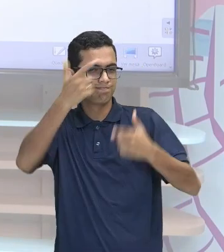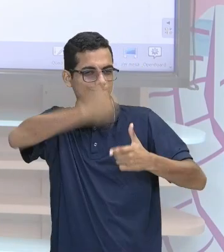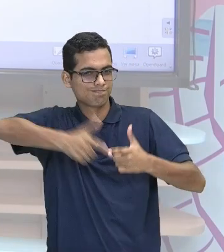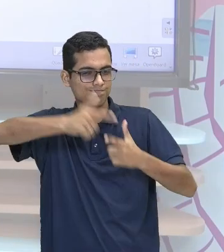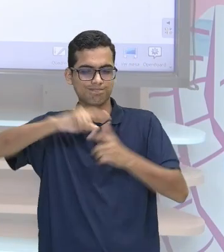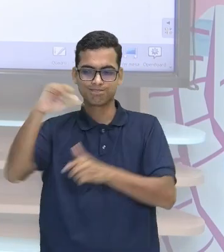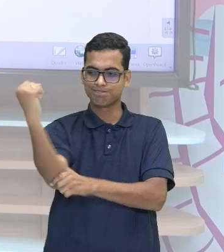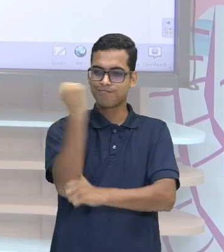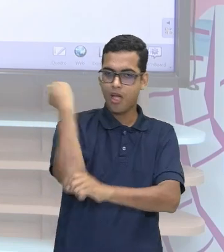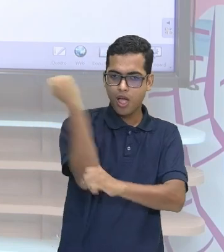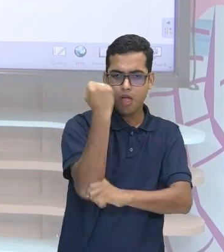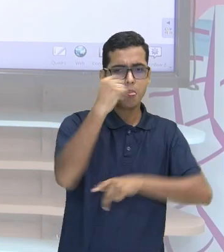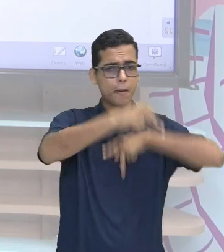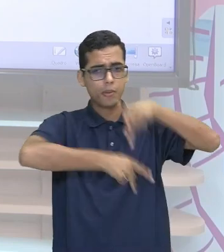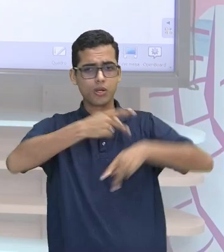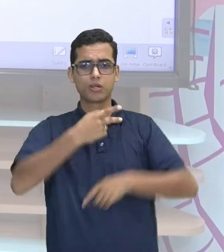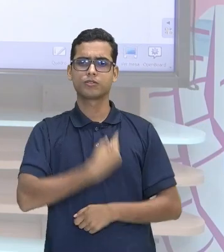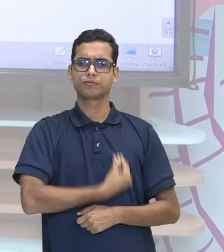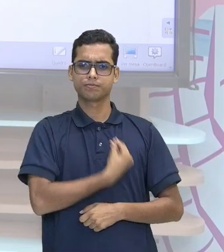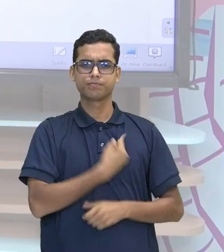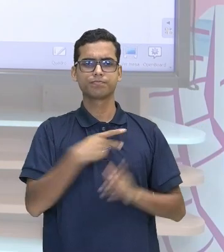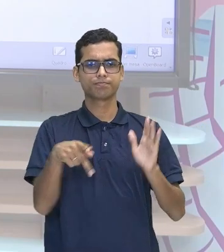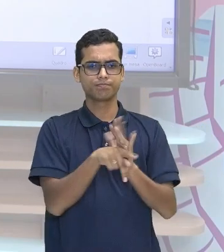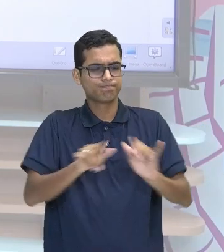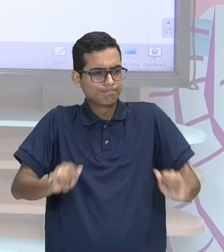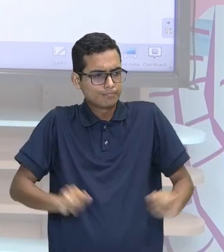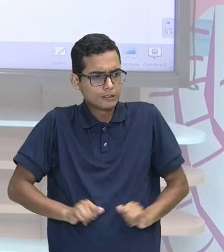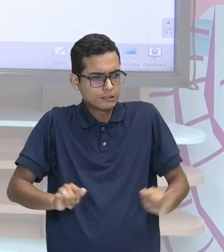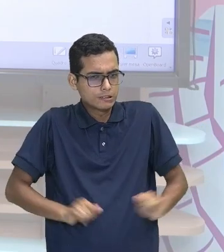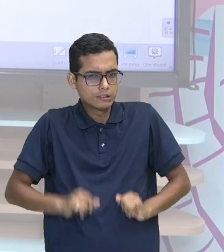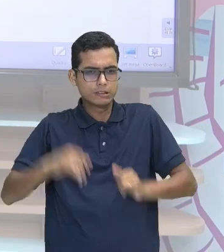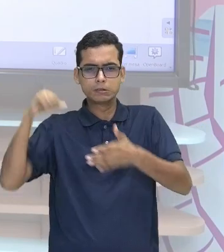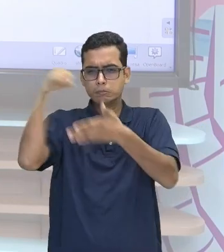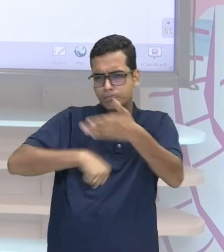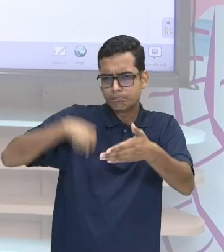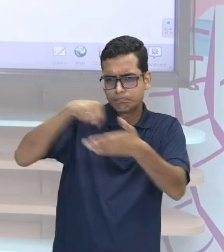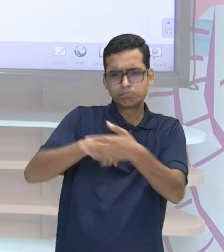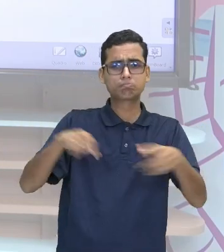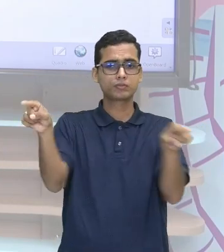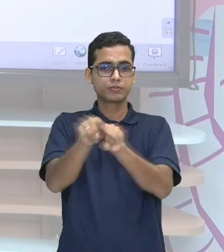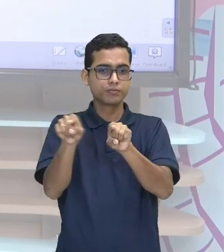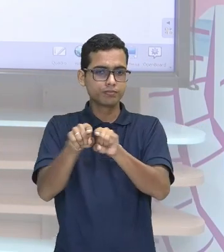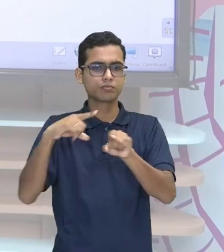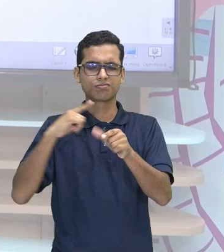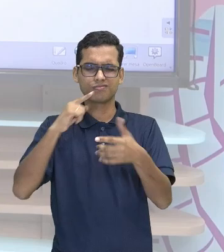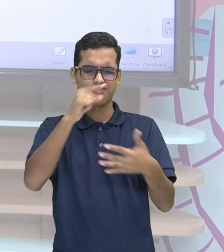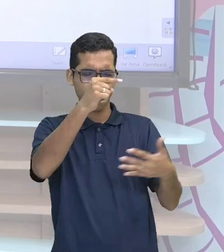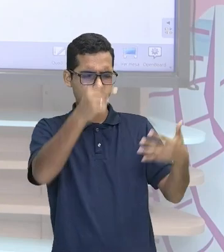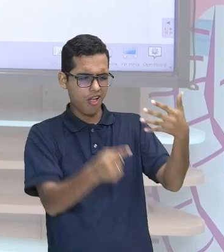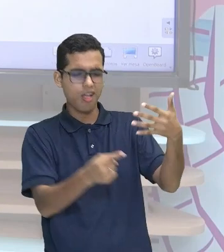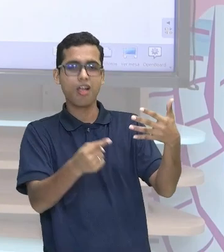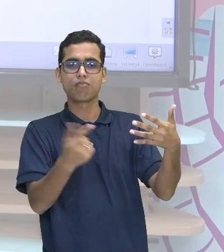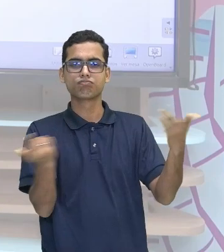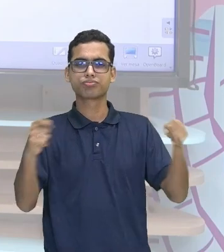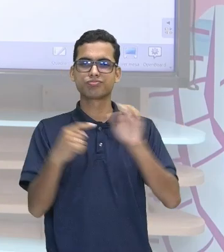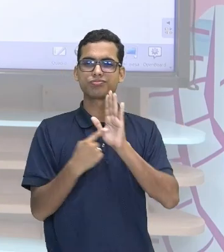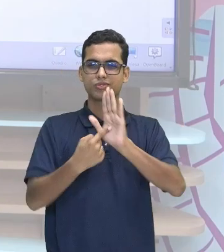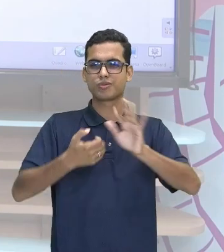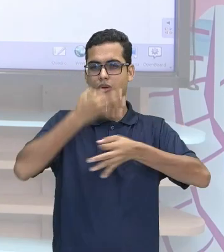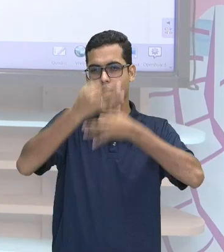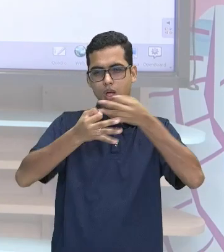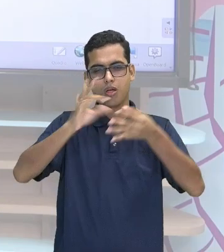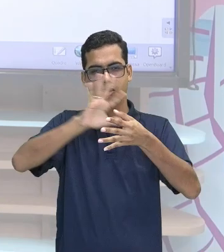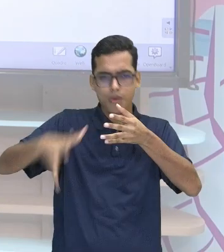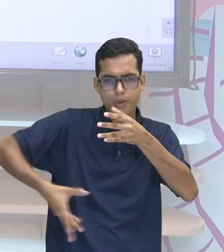que a população urbana ela vem enfrentando, né? Além de outras questões também que a gente poderia pontuar com